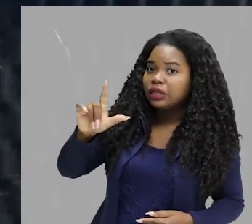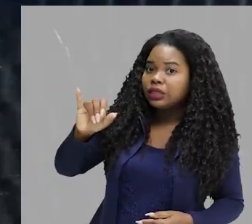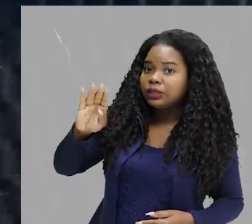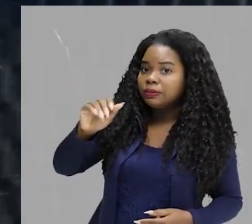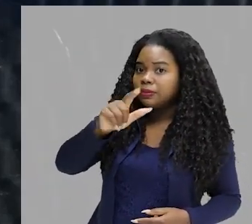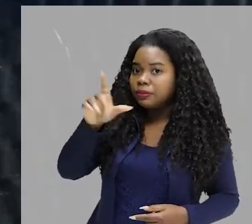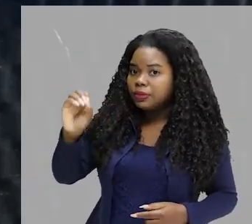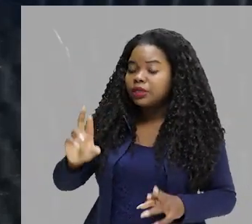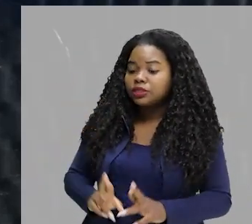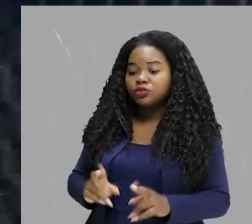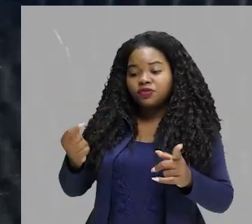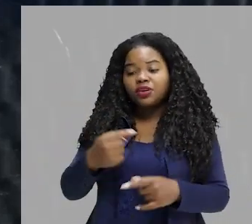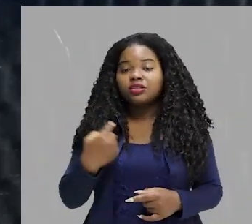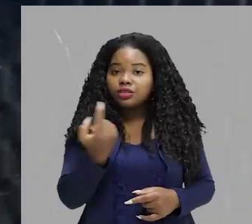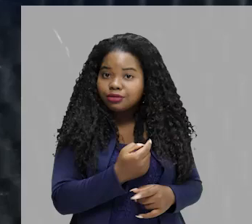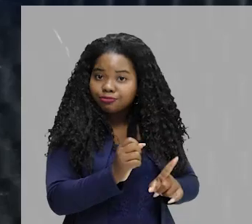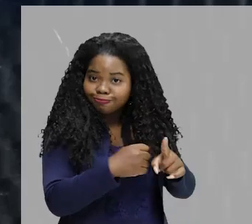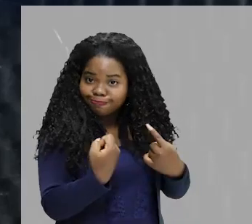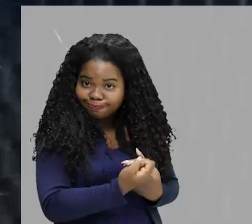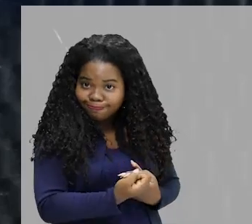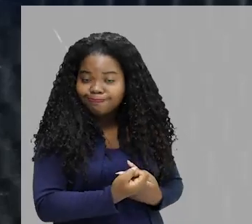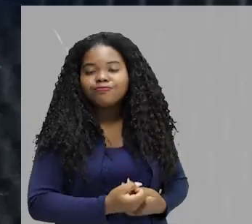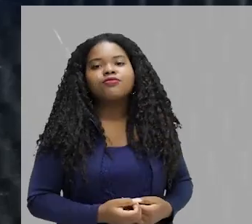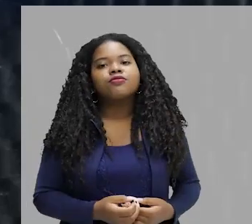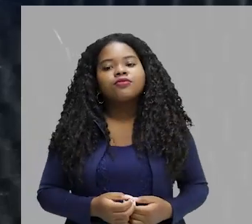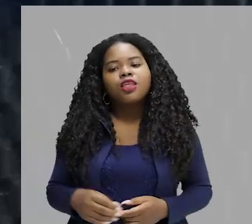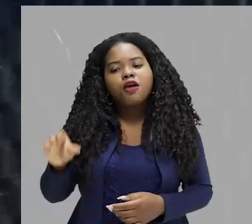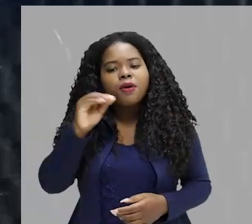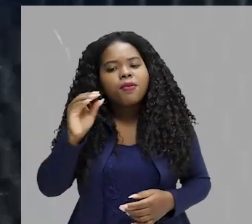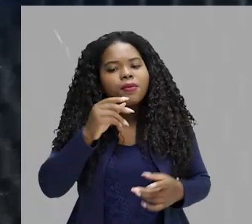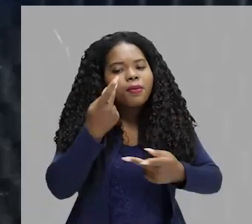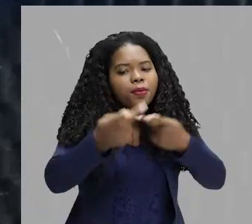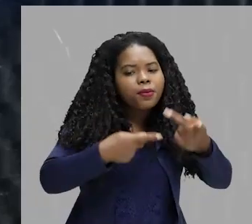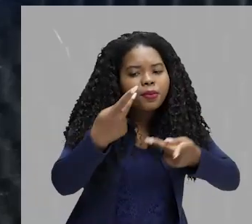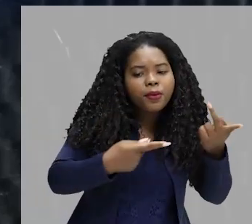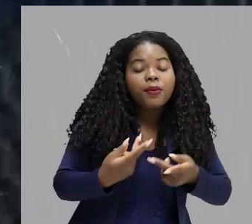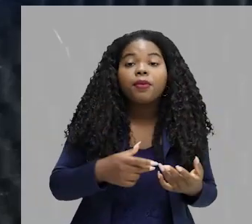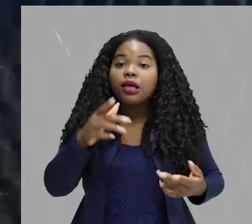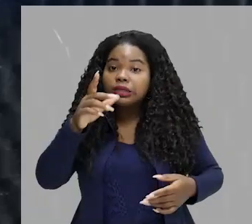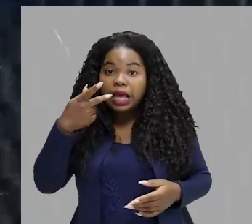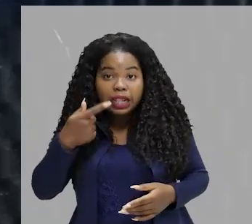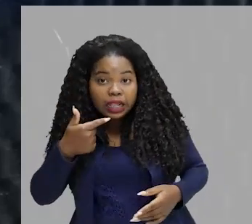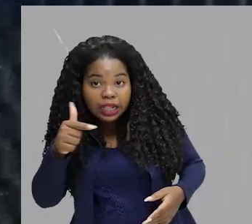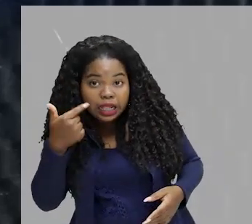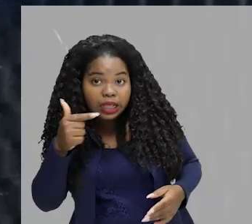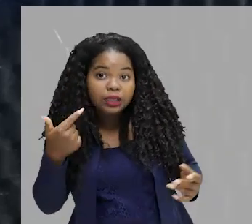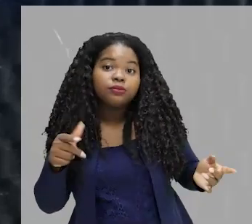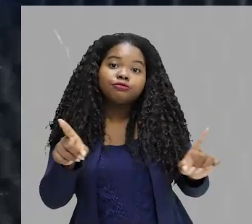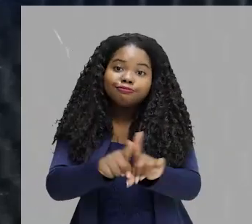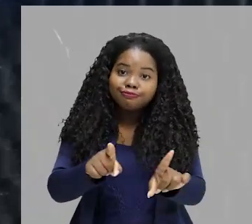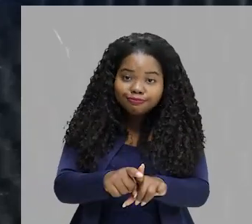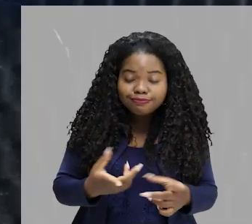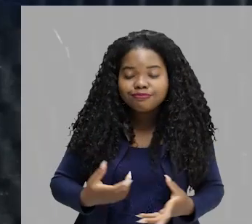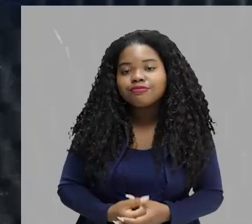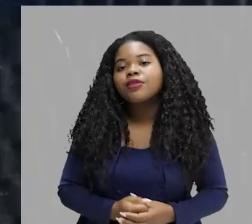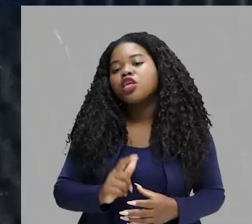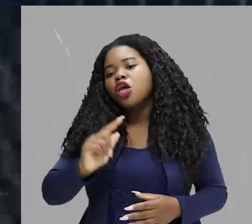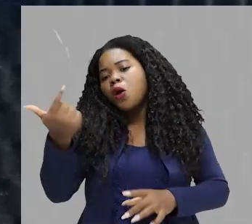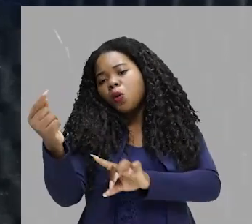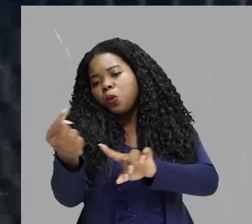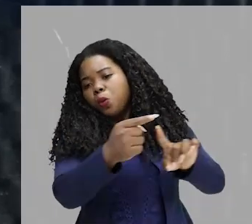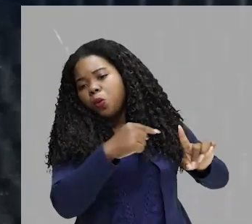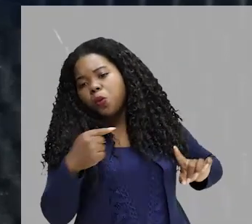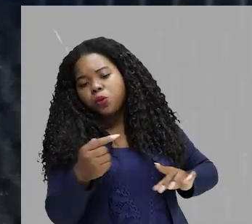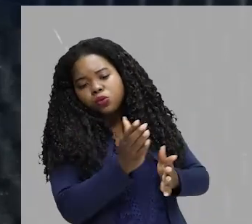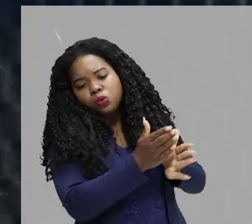nossa sociedade, certo? O modo de falar, o idioma que a gente fala, inclusive, né, tem a ver com isso, entre outros elementos